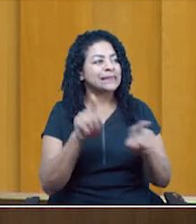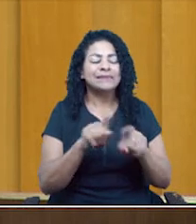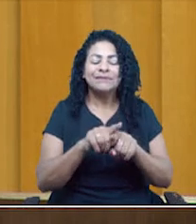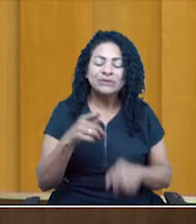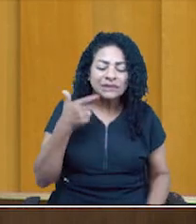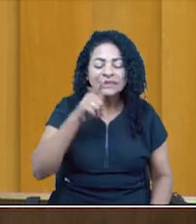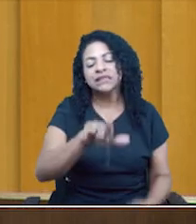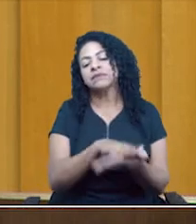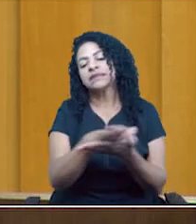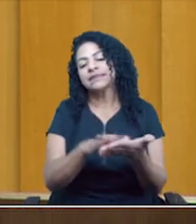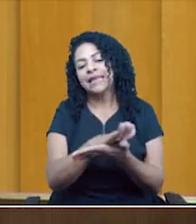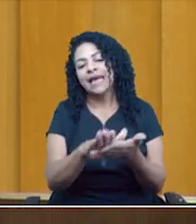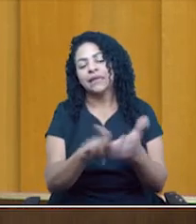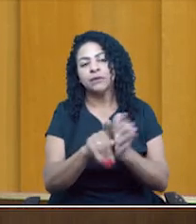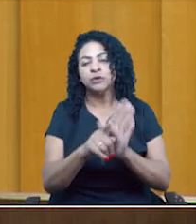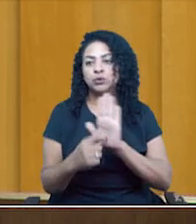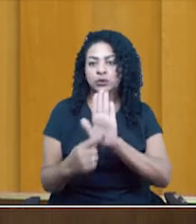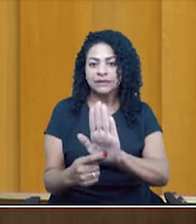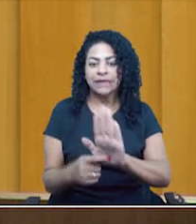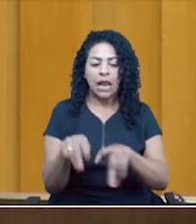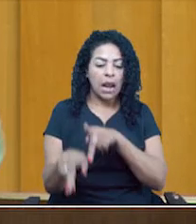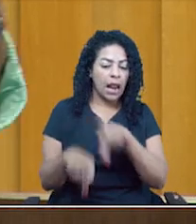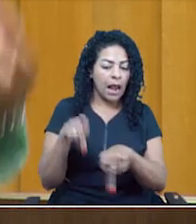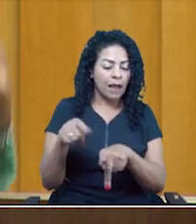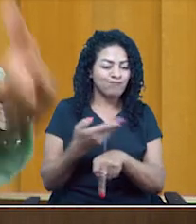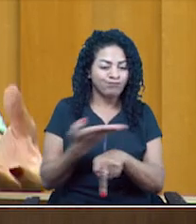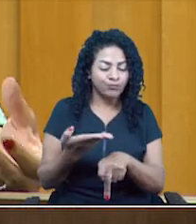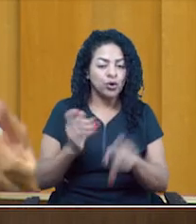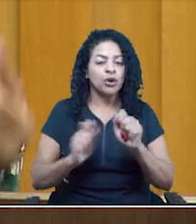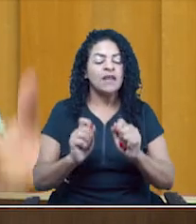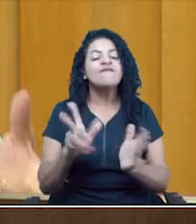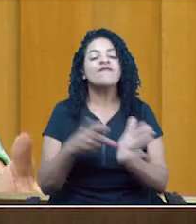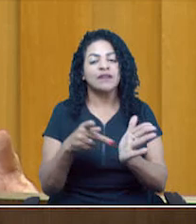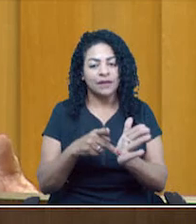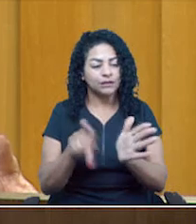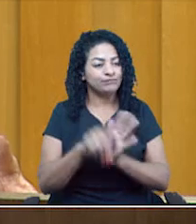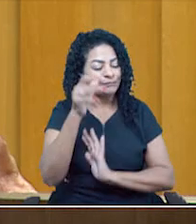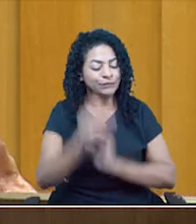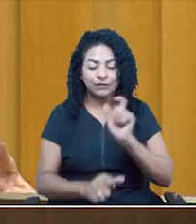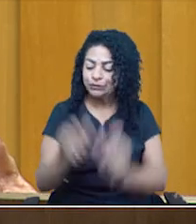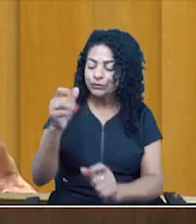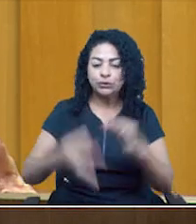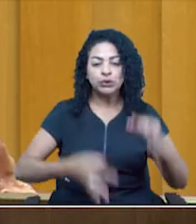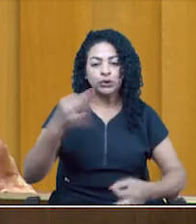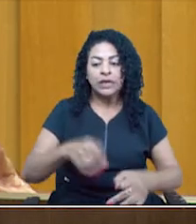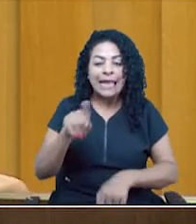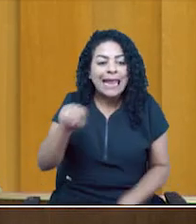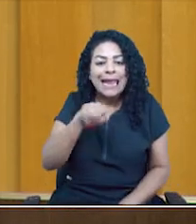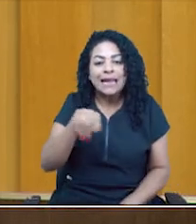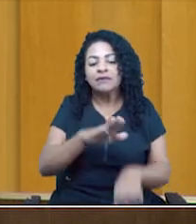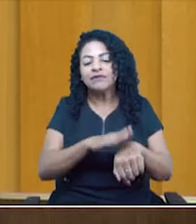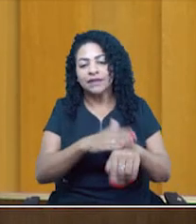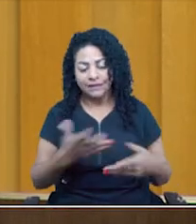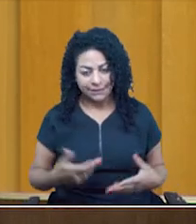à população aquilo que realmente o judiciário tem de bom, aquilo que ele faz.